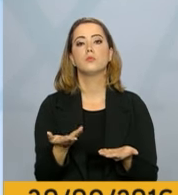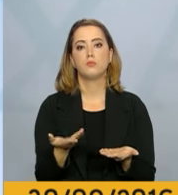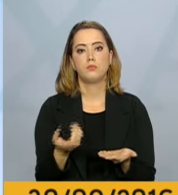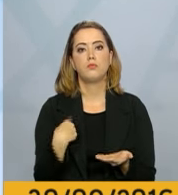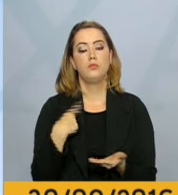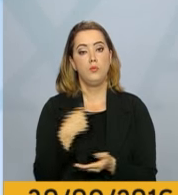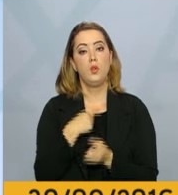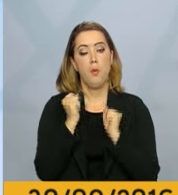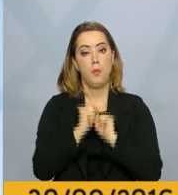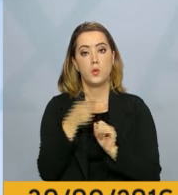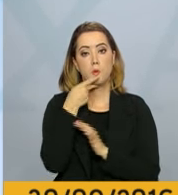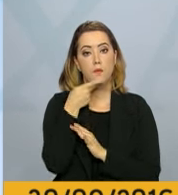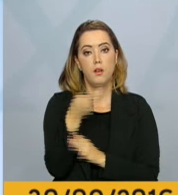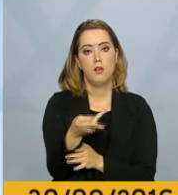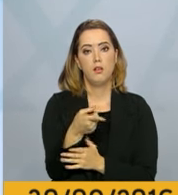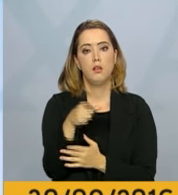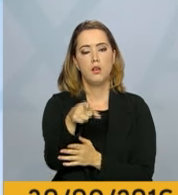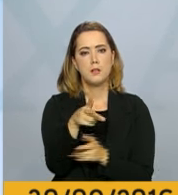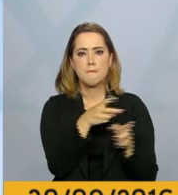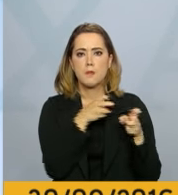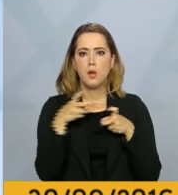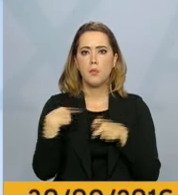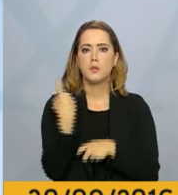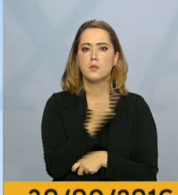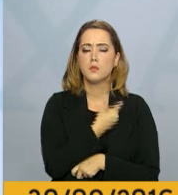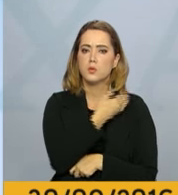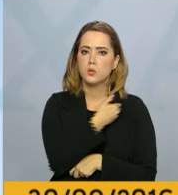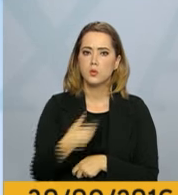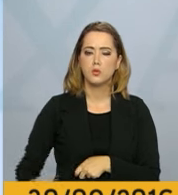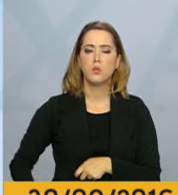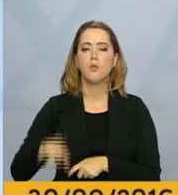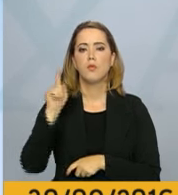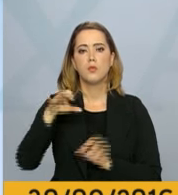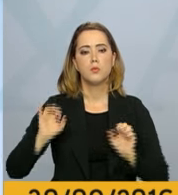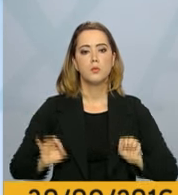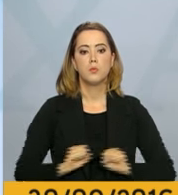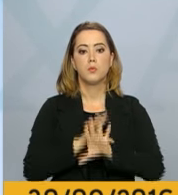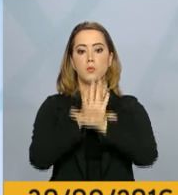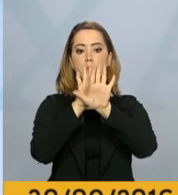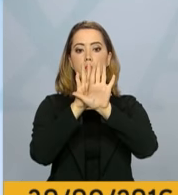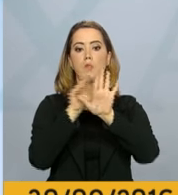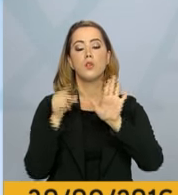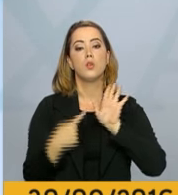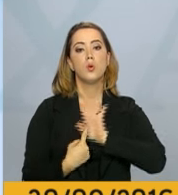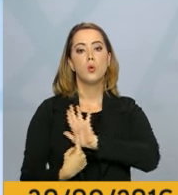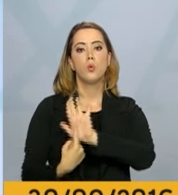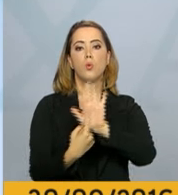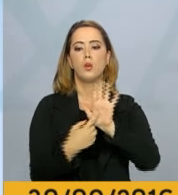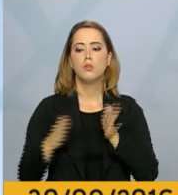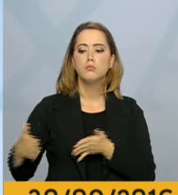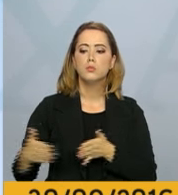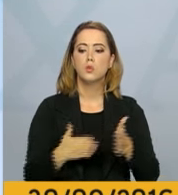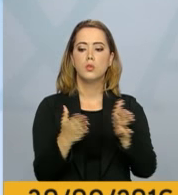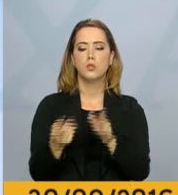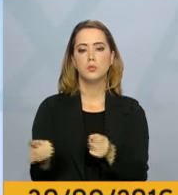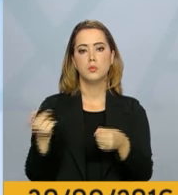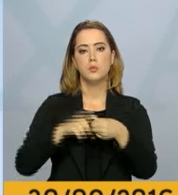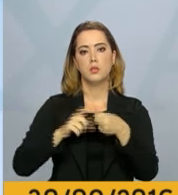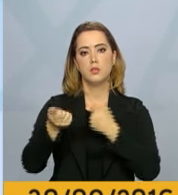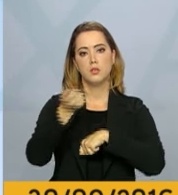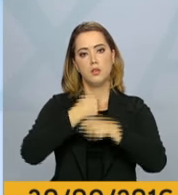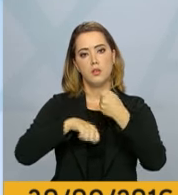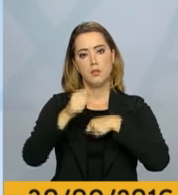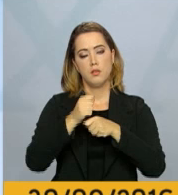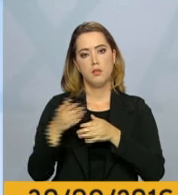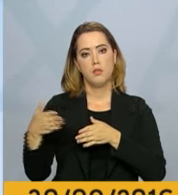posso dizer-lhes que o diagnóstico de nossos problemas está claro. O rumo para a reconstrução do